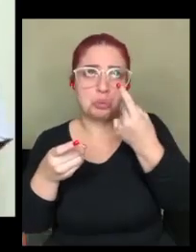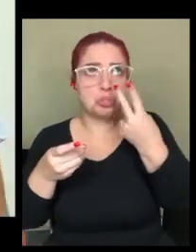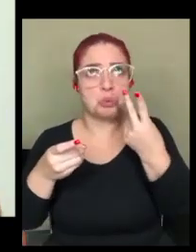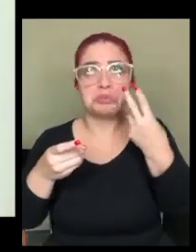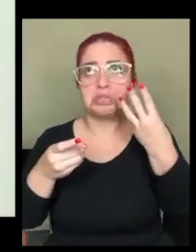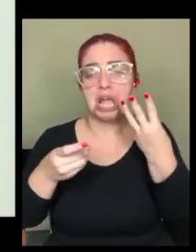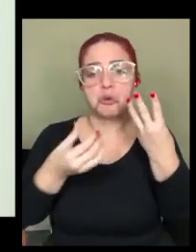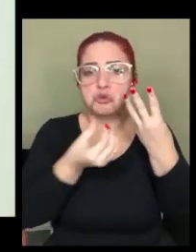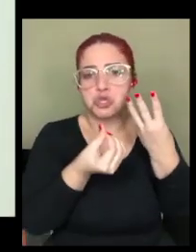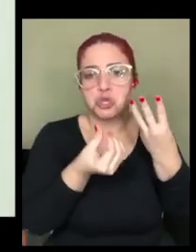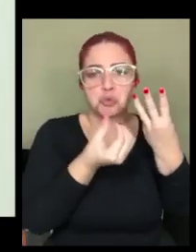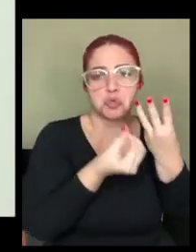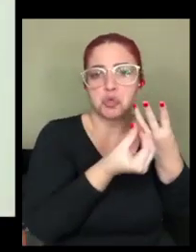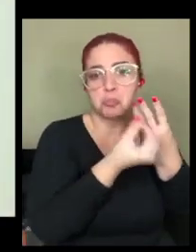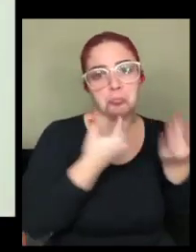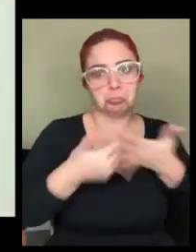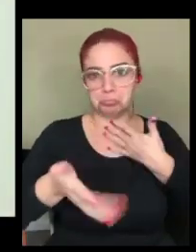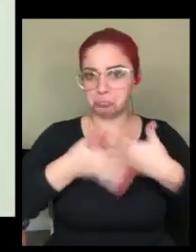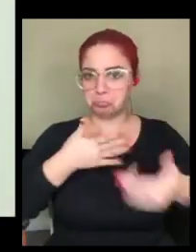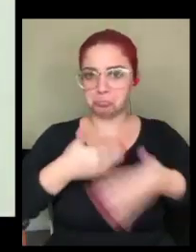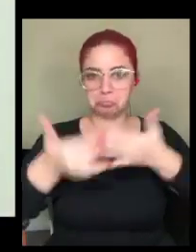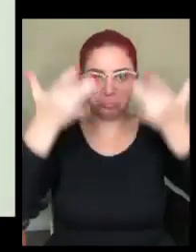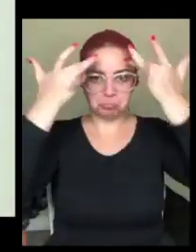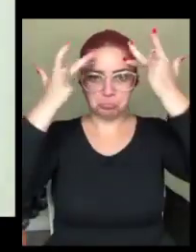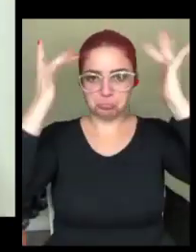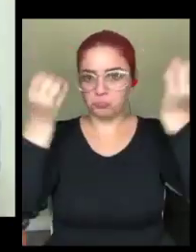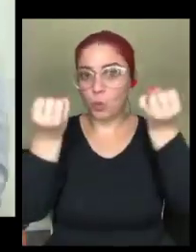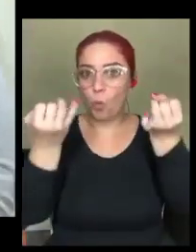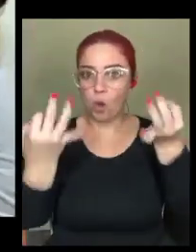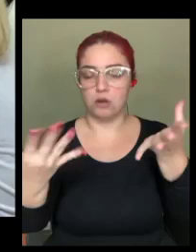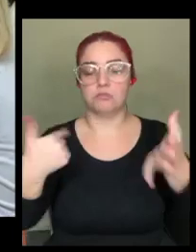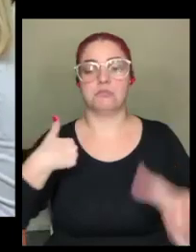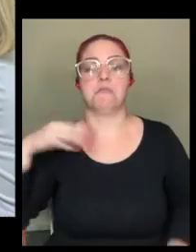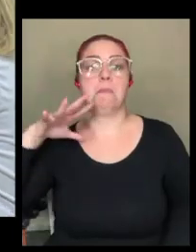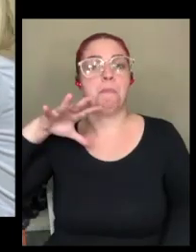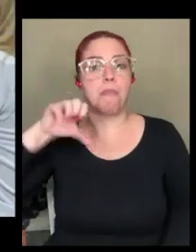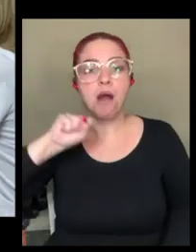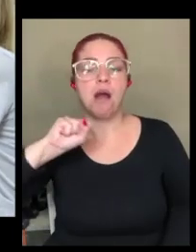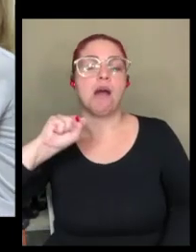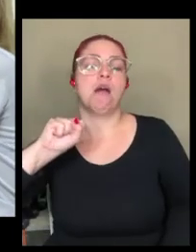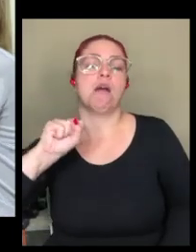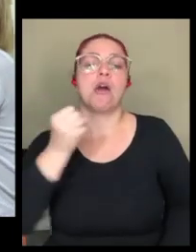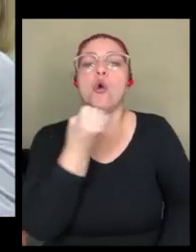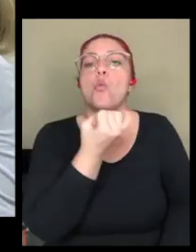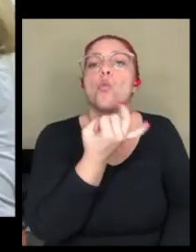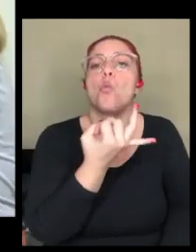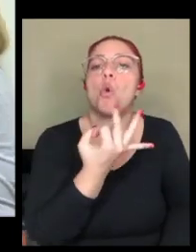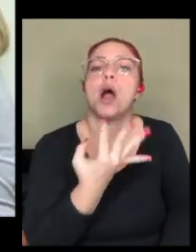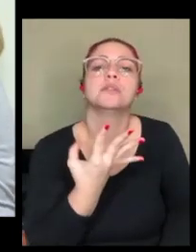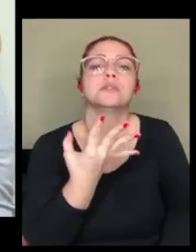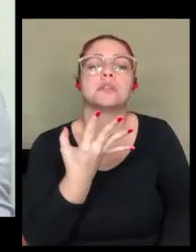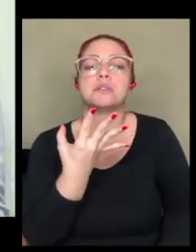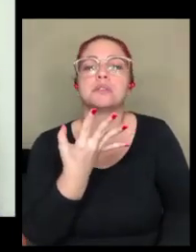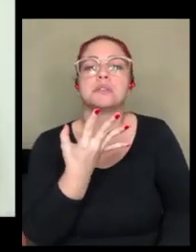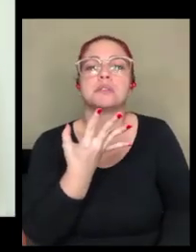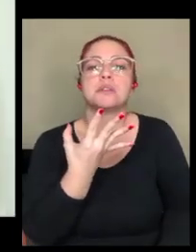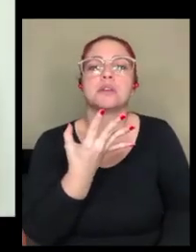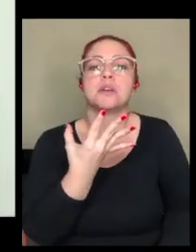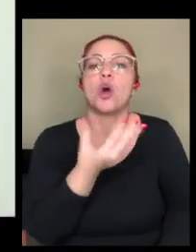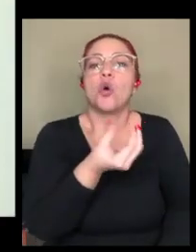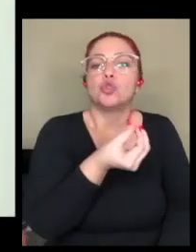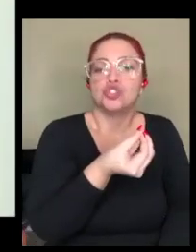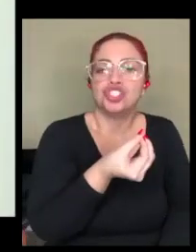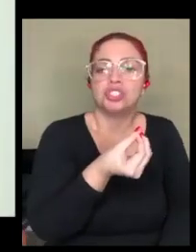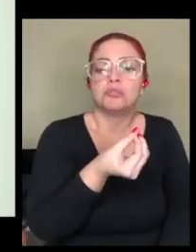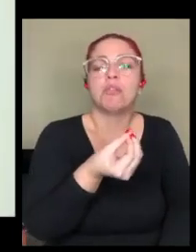comprado 2, 3, 4, 8 coxinhas. Então, eu pego a quantidade de coxinhas que ela comprou e multiplico pelo preço